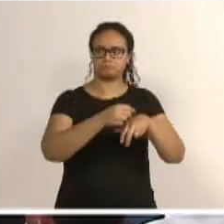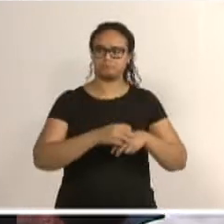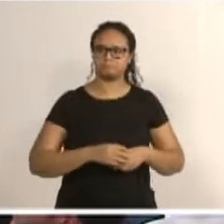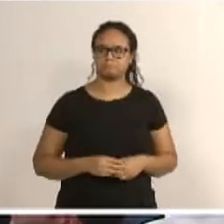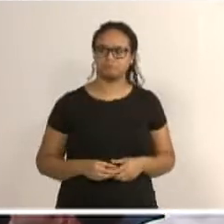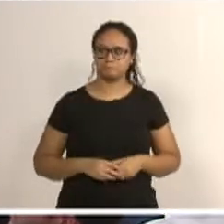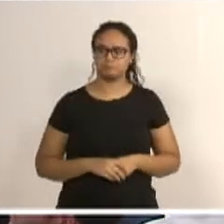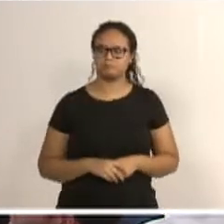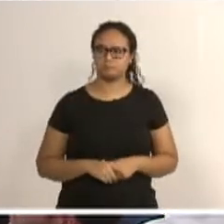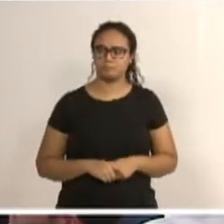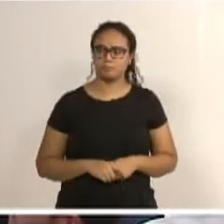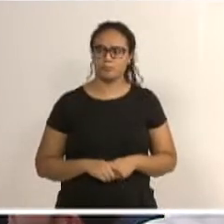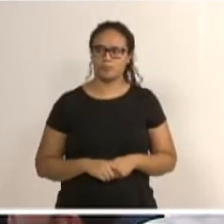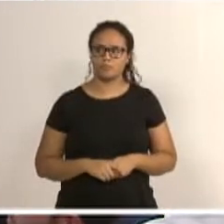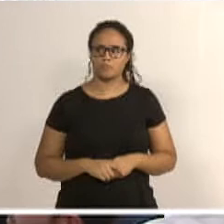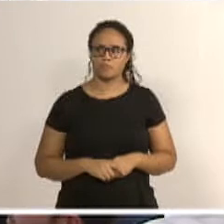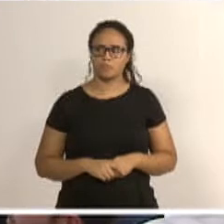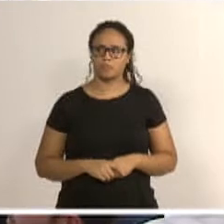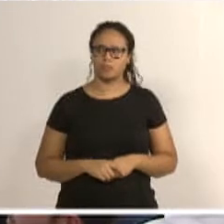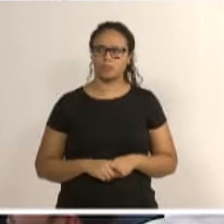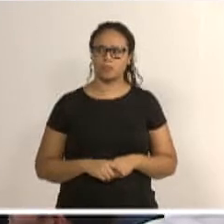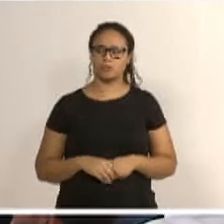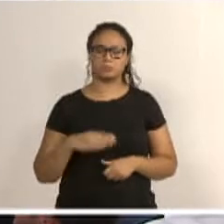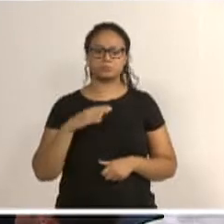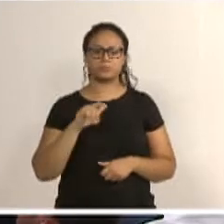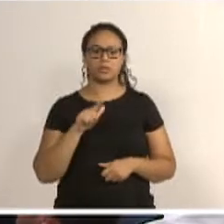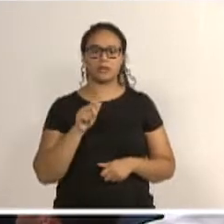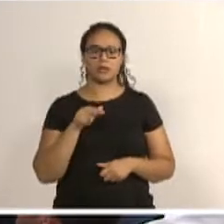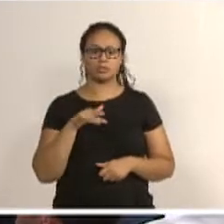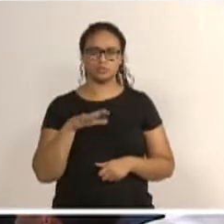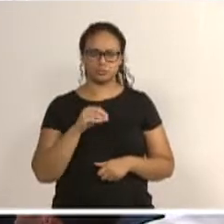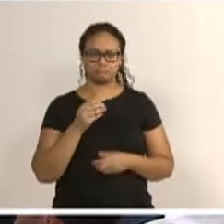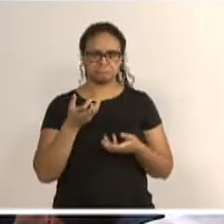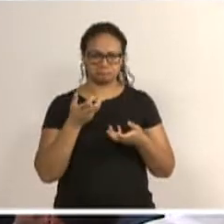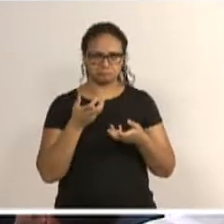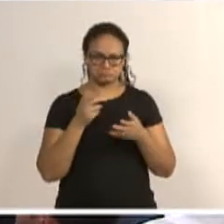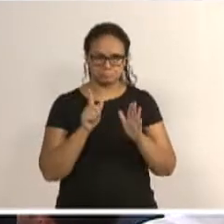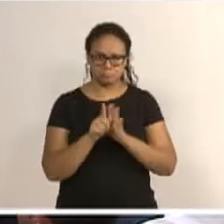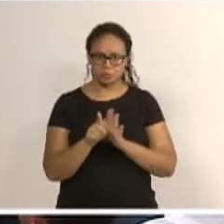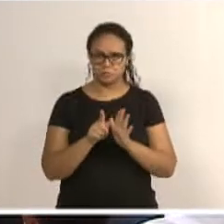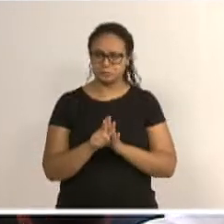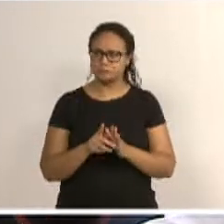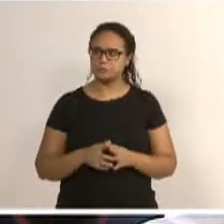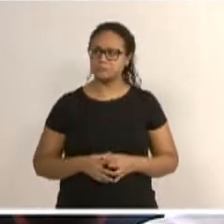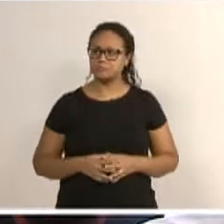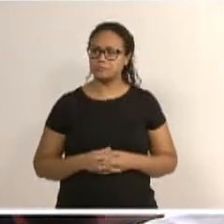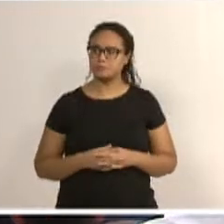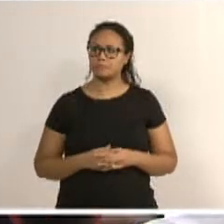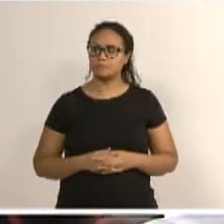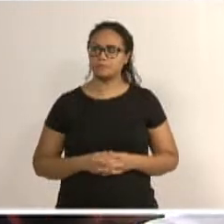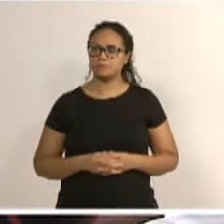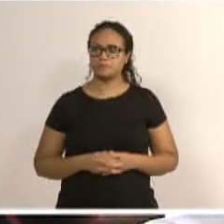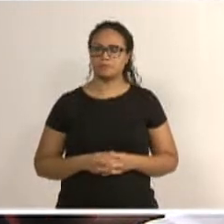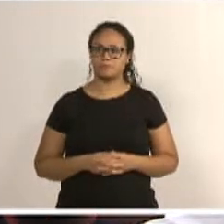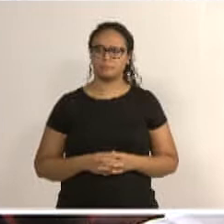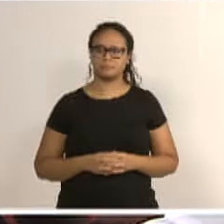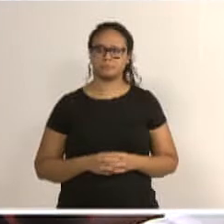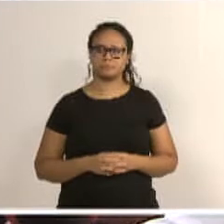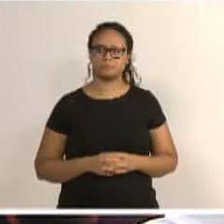Birkner. O senhor quer fazer a sua pergunta? Ele está lá atrás.